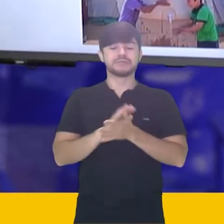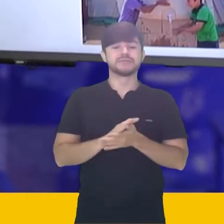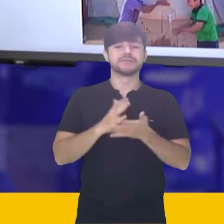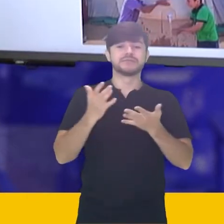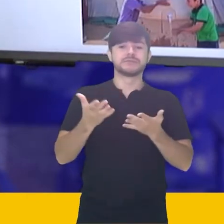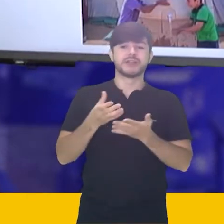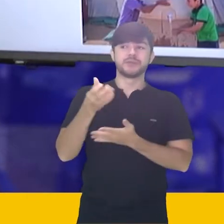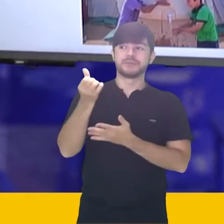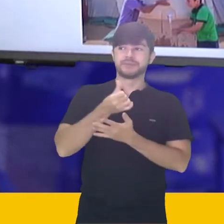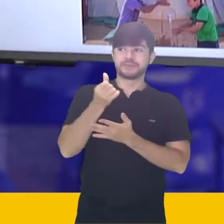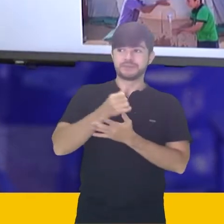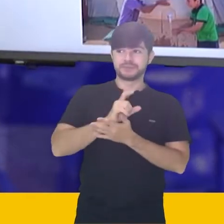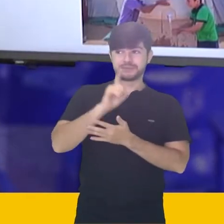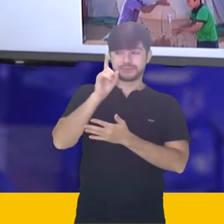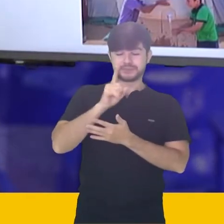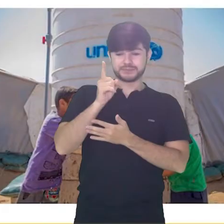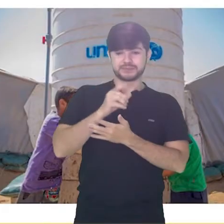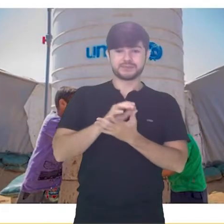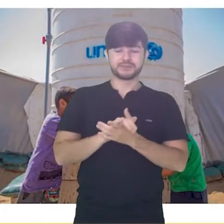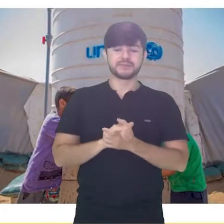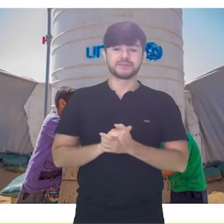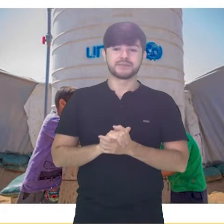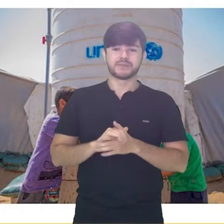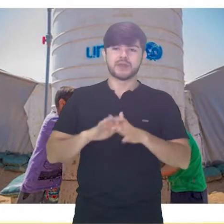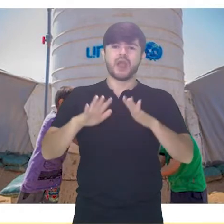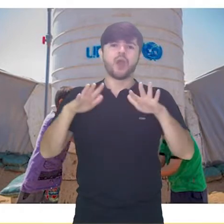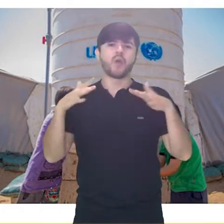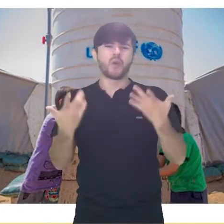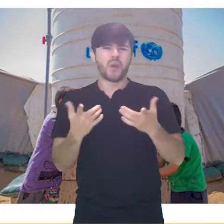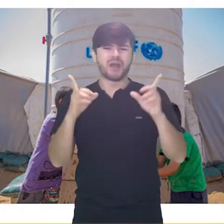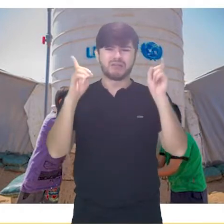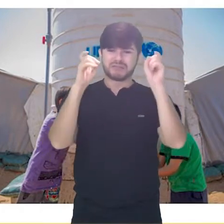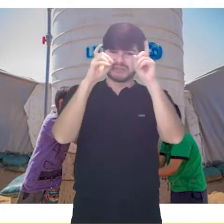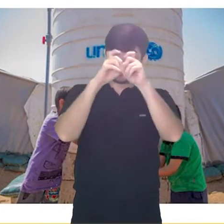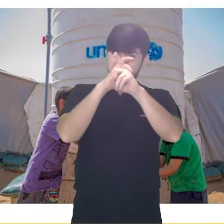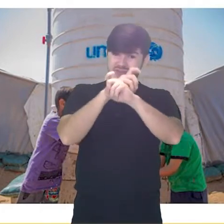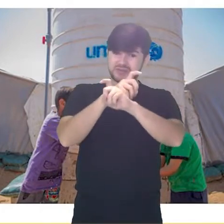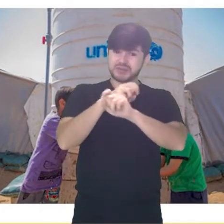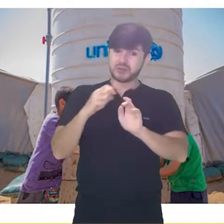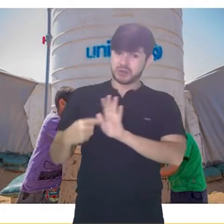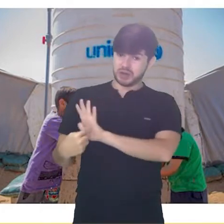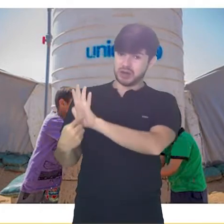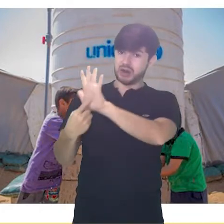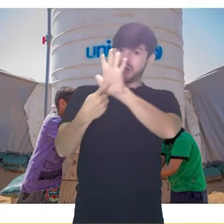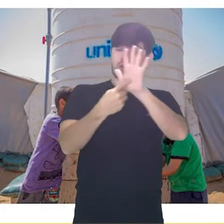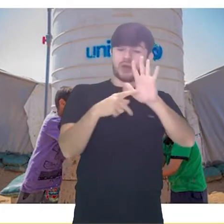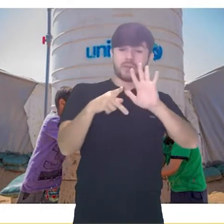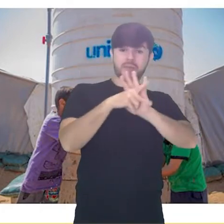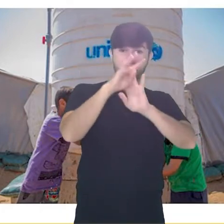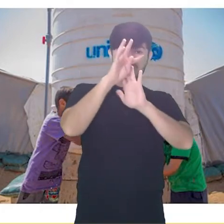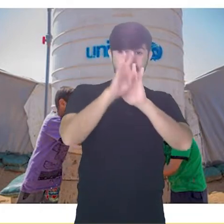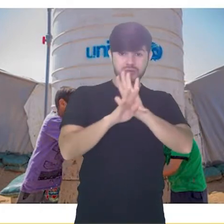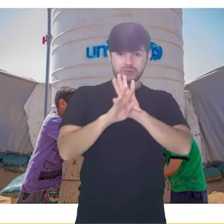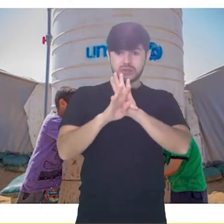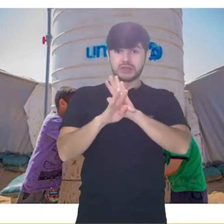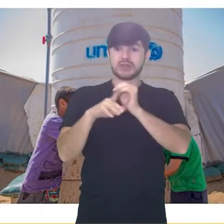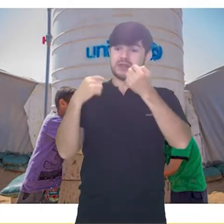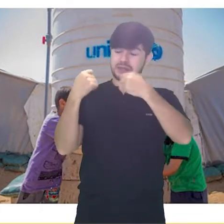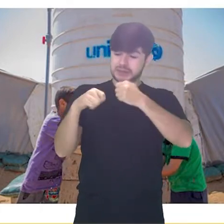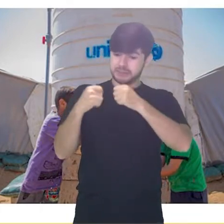sexto passo aqui, olha a primeira pergunta que tinha lá. Quais são as dificuldades levantadas no texto para o combate ao